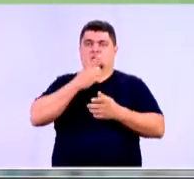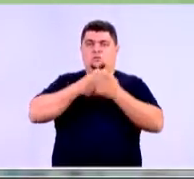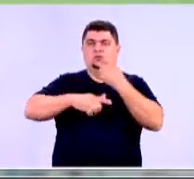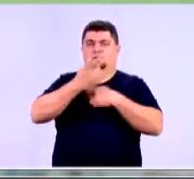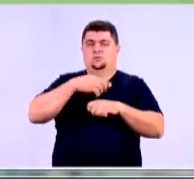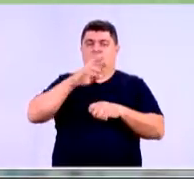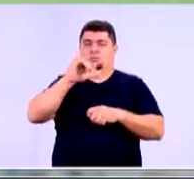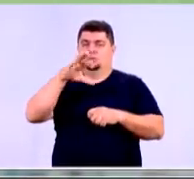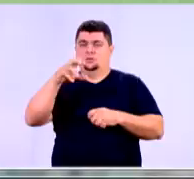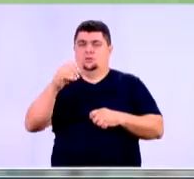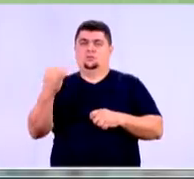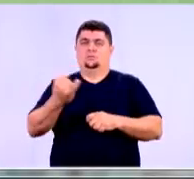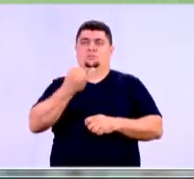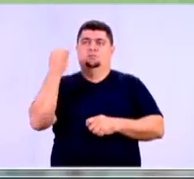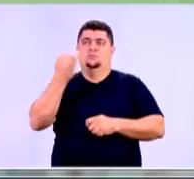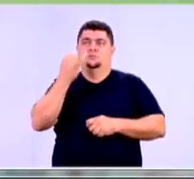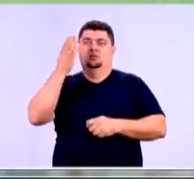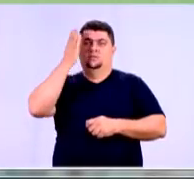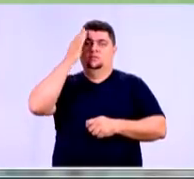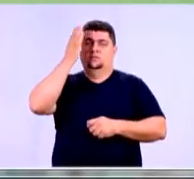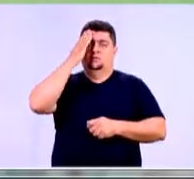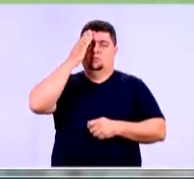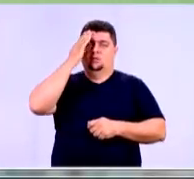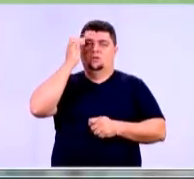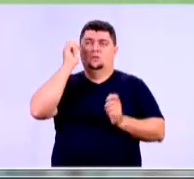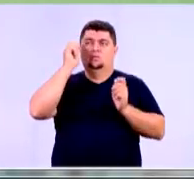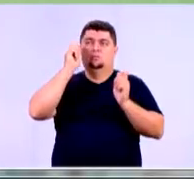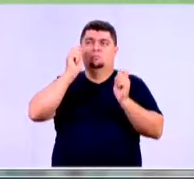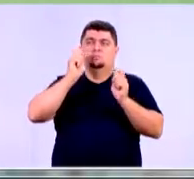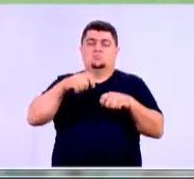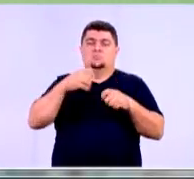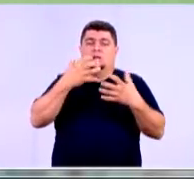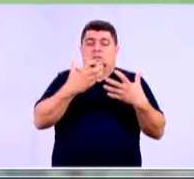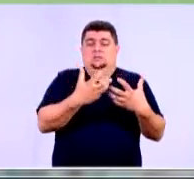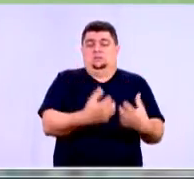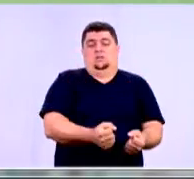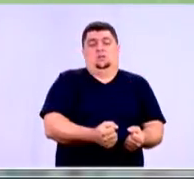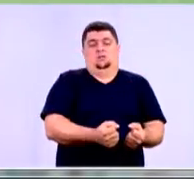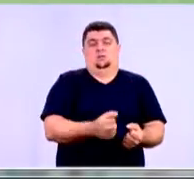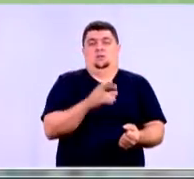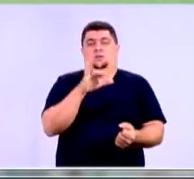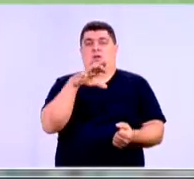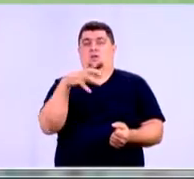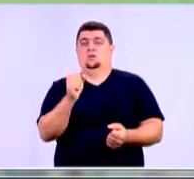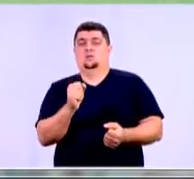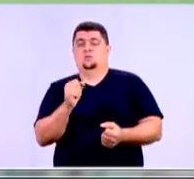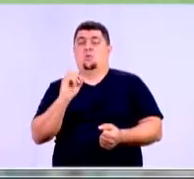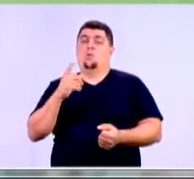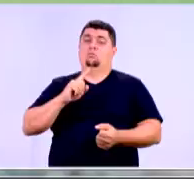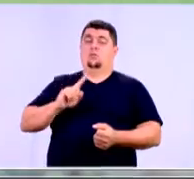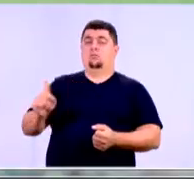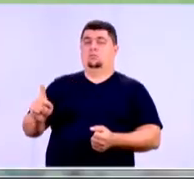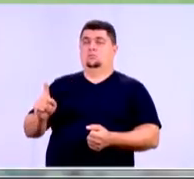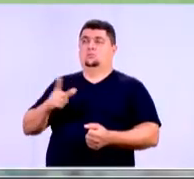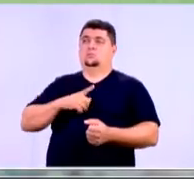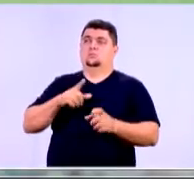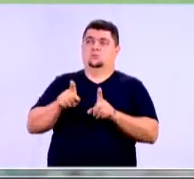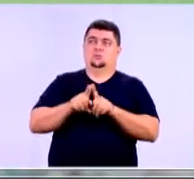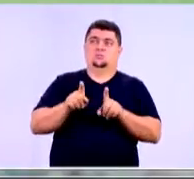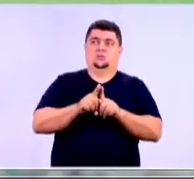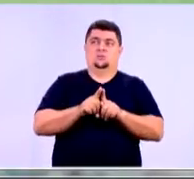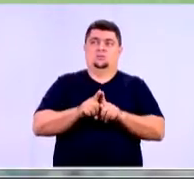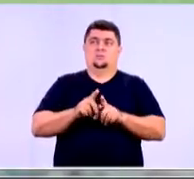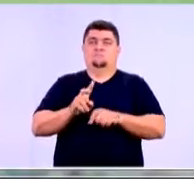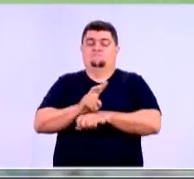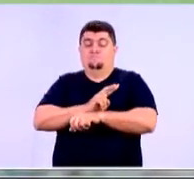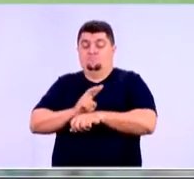é importante determinar a tolerância da empresa em relação ao risco. Além disso, falamos que temos